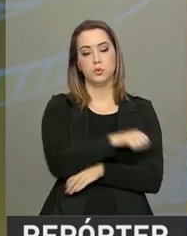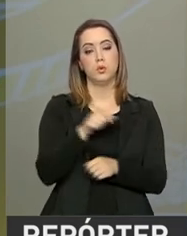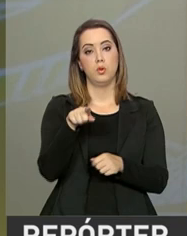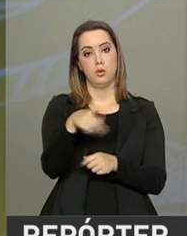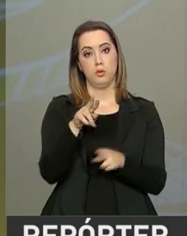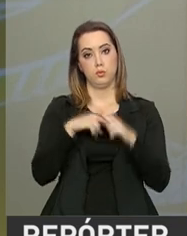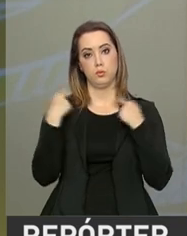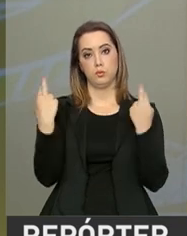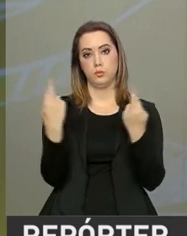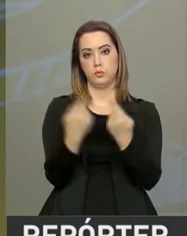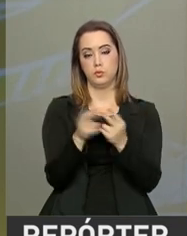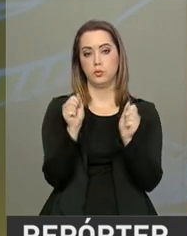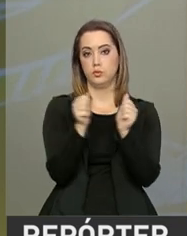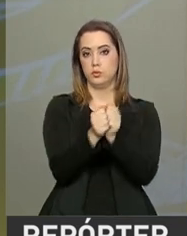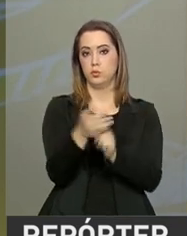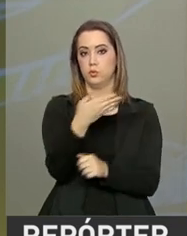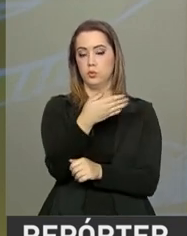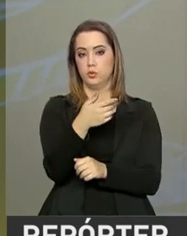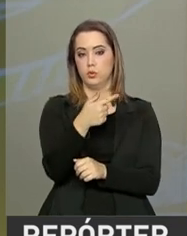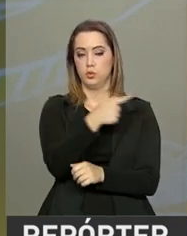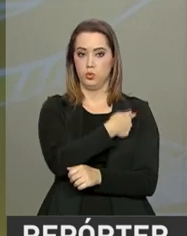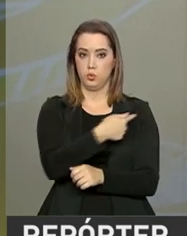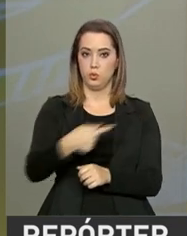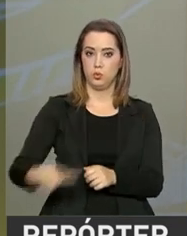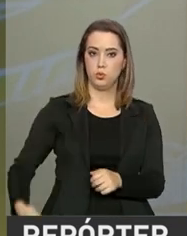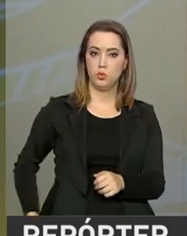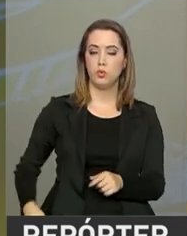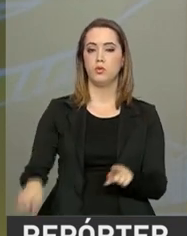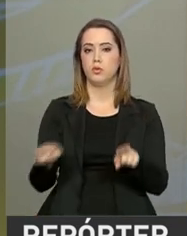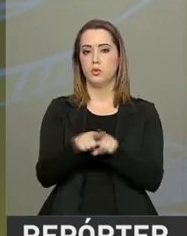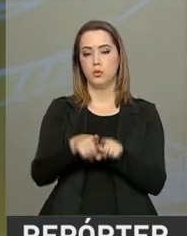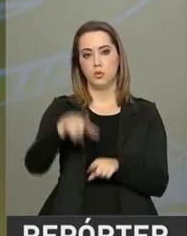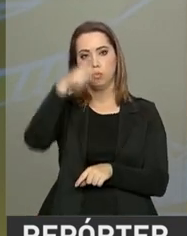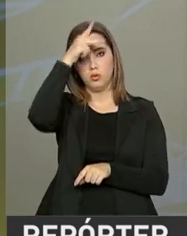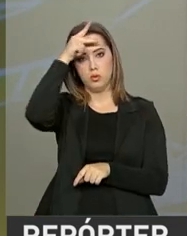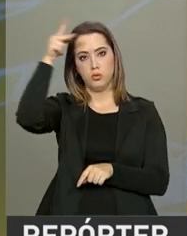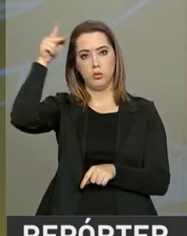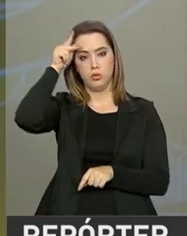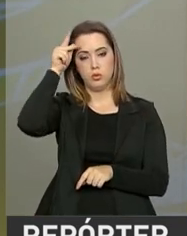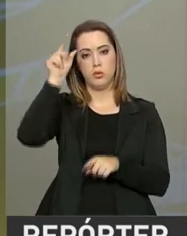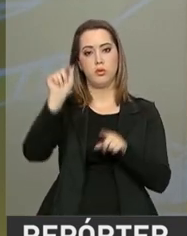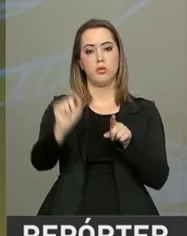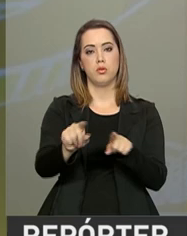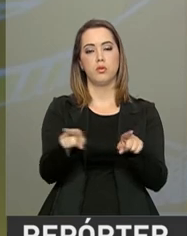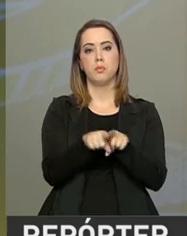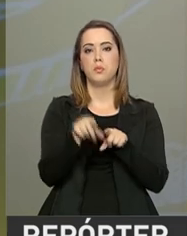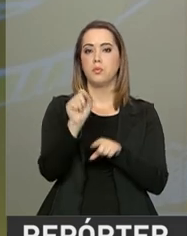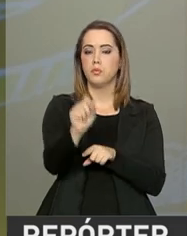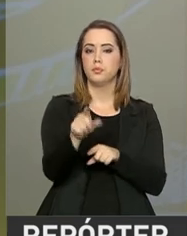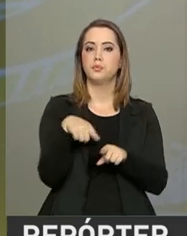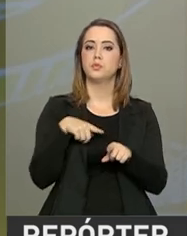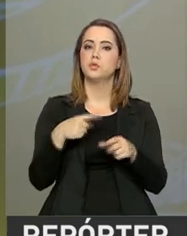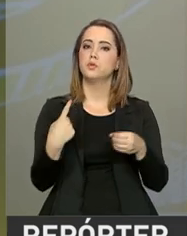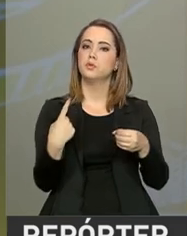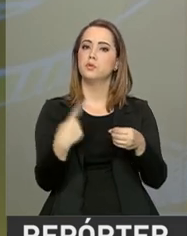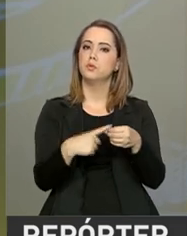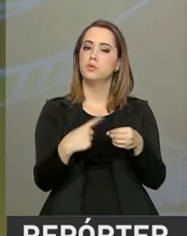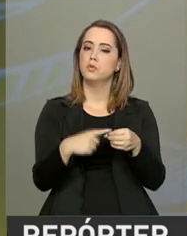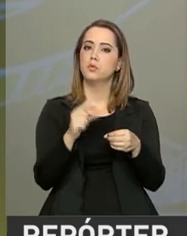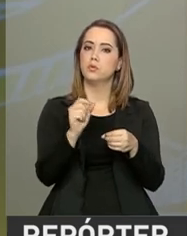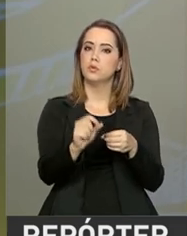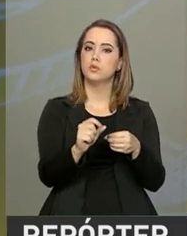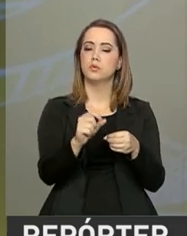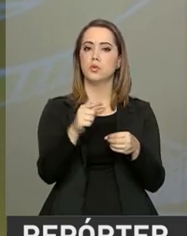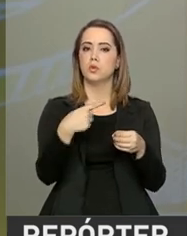interino do Rio, o Francisco Dornelles, e o prefeito Eduardo Paes, lá no Centro de Mídia da Barra da Tijuca, que fica ao lado do Parque